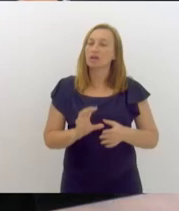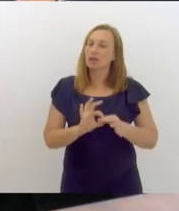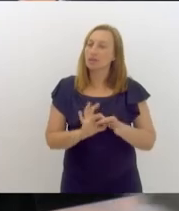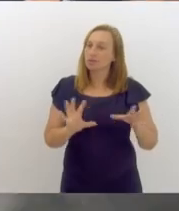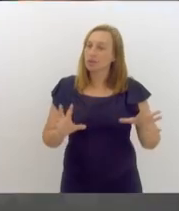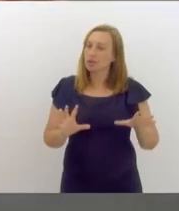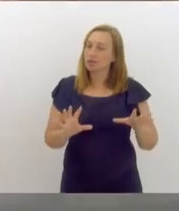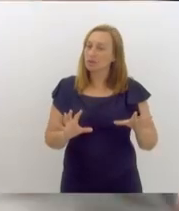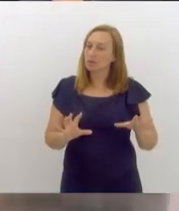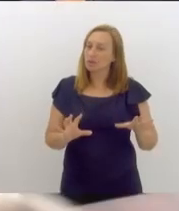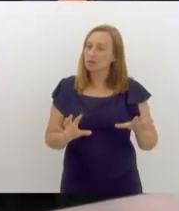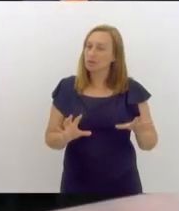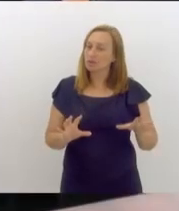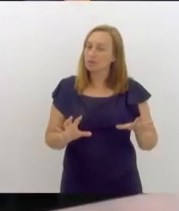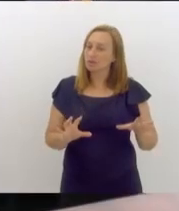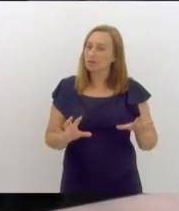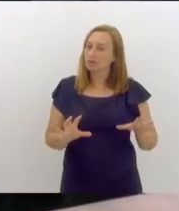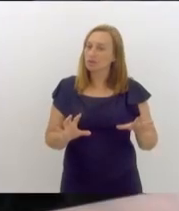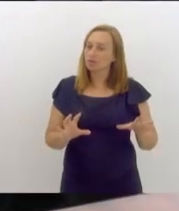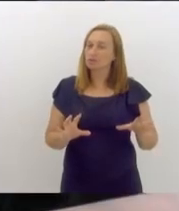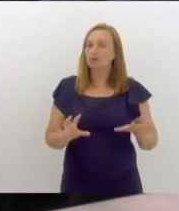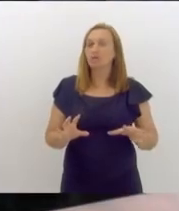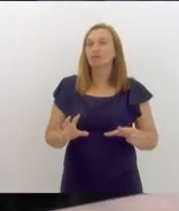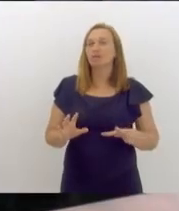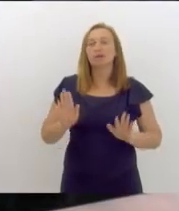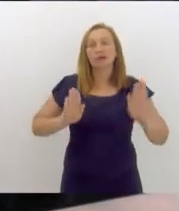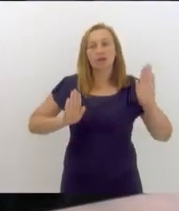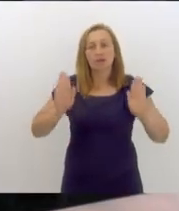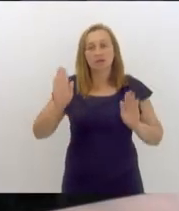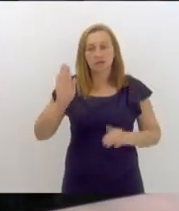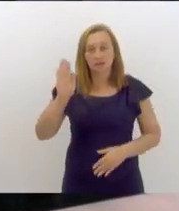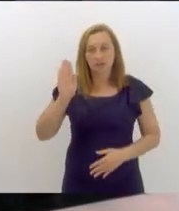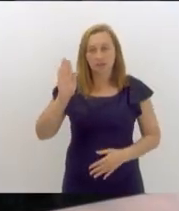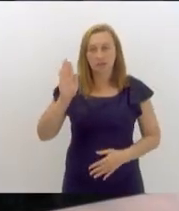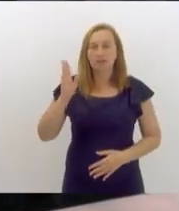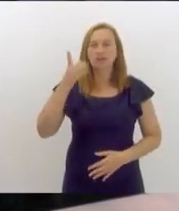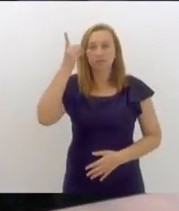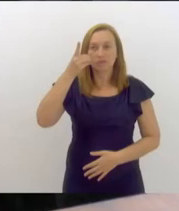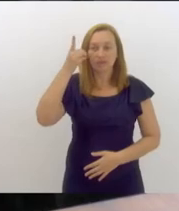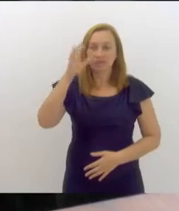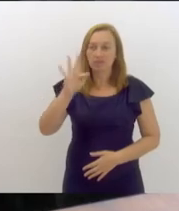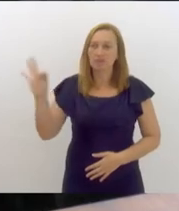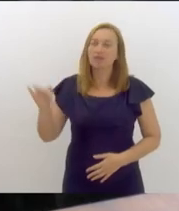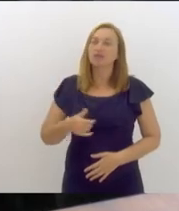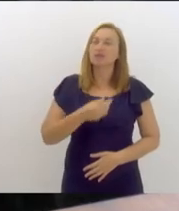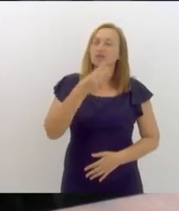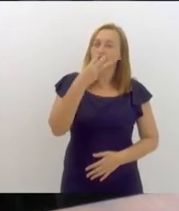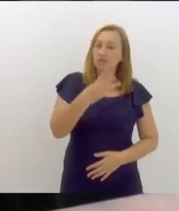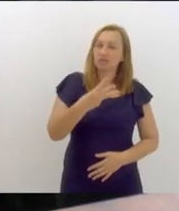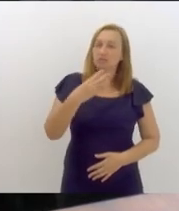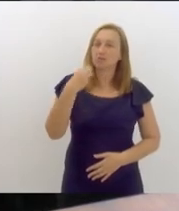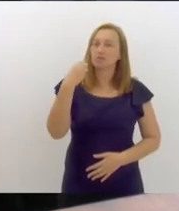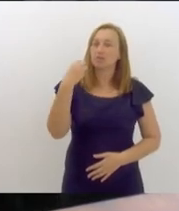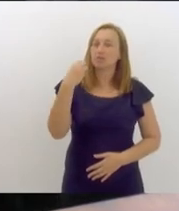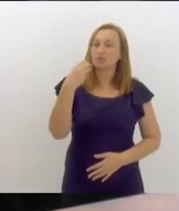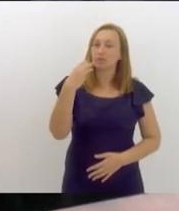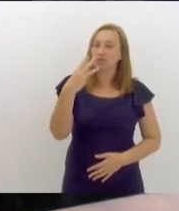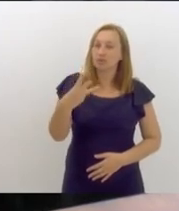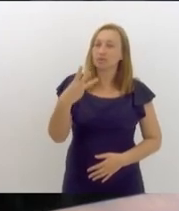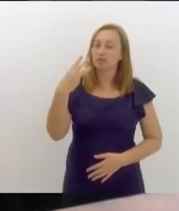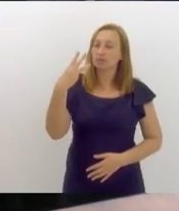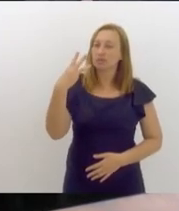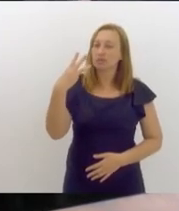do empresário candidato a deputado federal que teve 36.453 votos